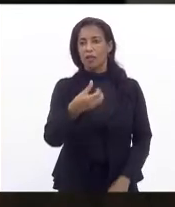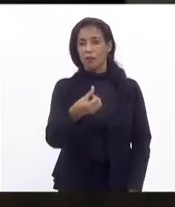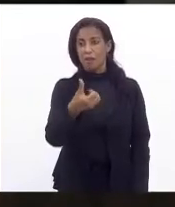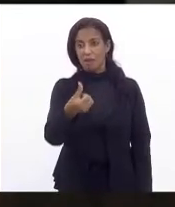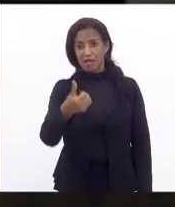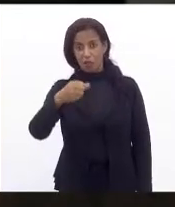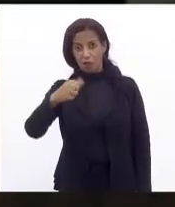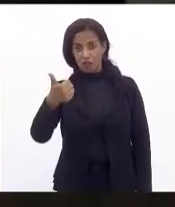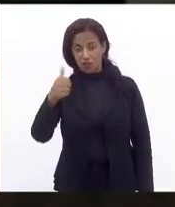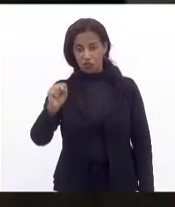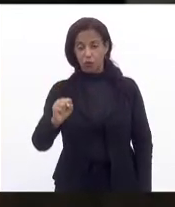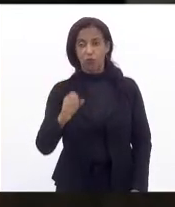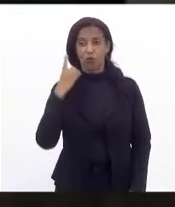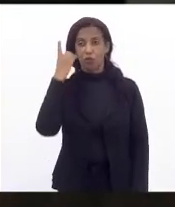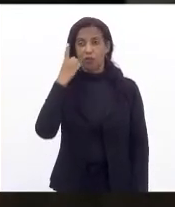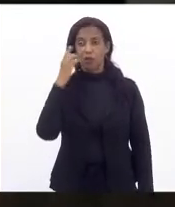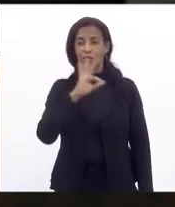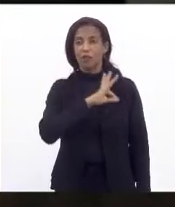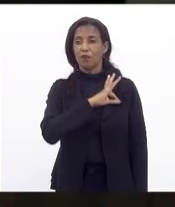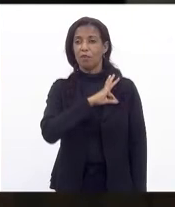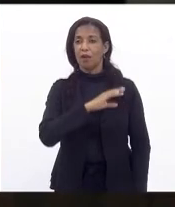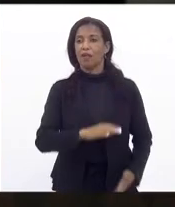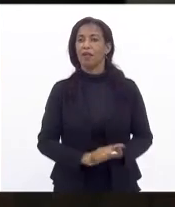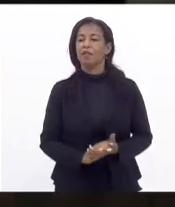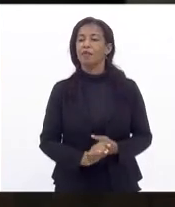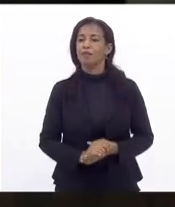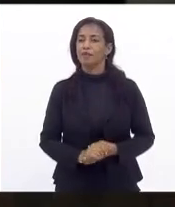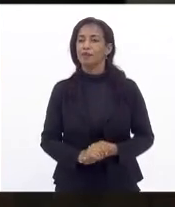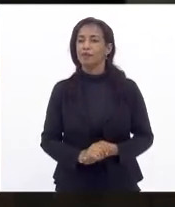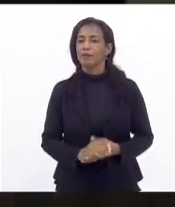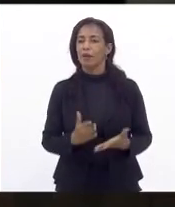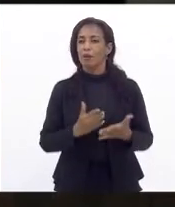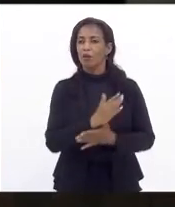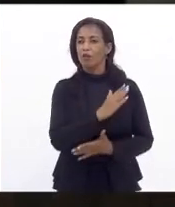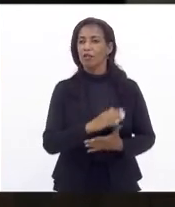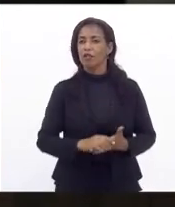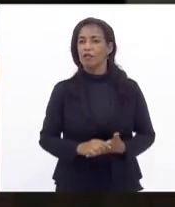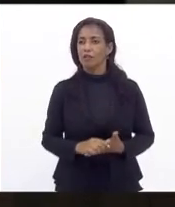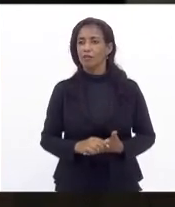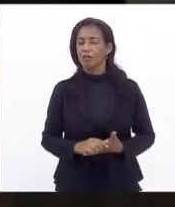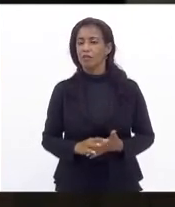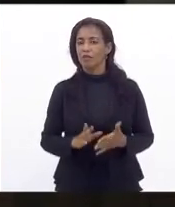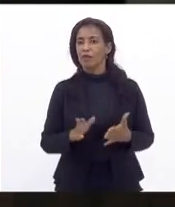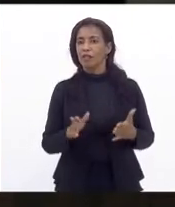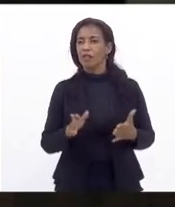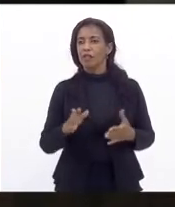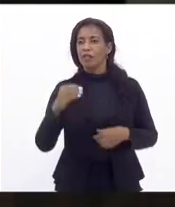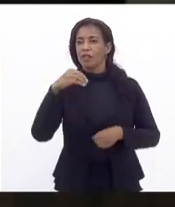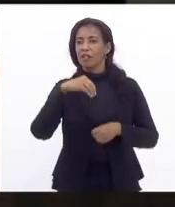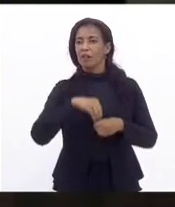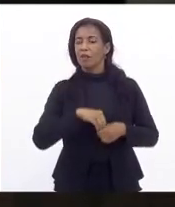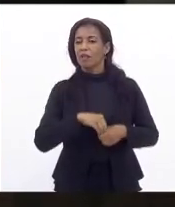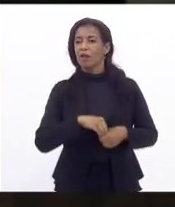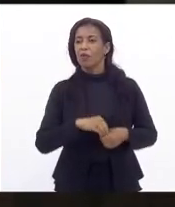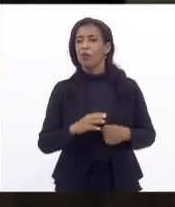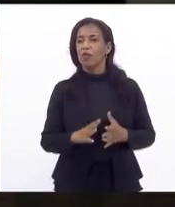de 18, deputada Marta Rocha. Senhores que aprovam, conheço como estão aprovados. Requer a inclusão na ordem do dia do projeto de